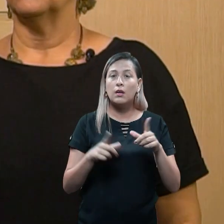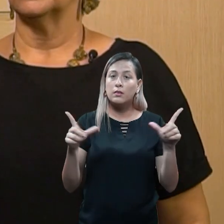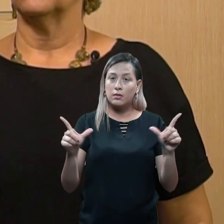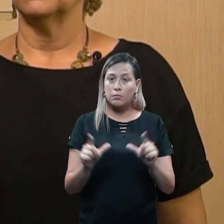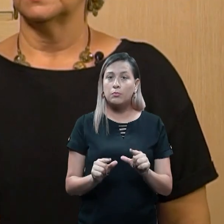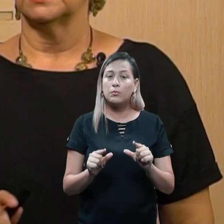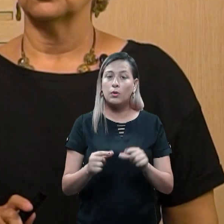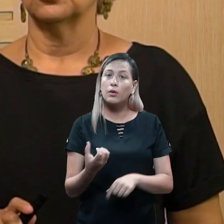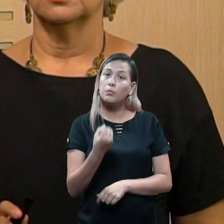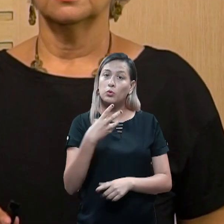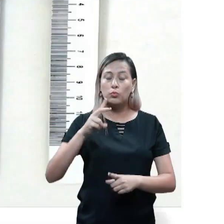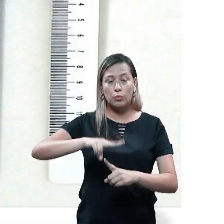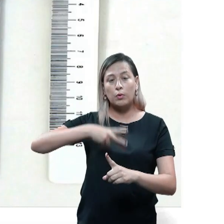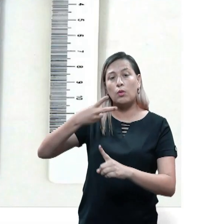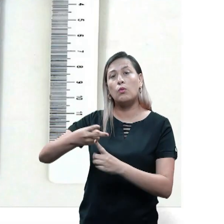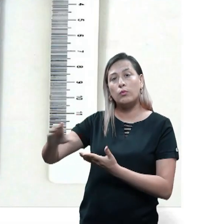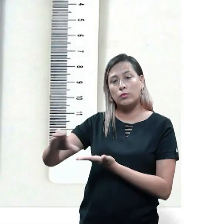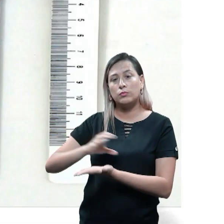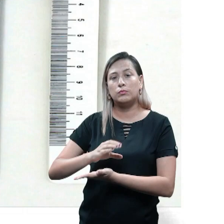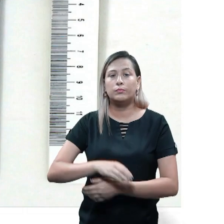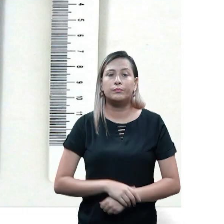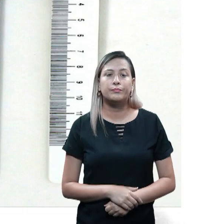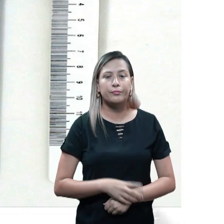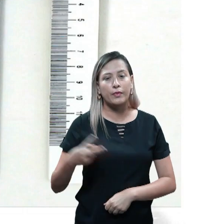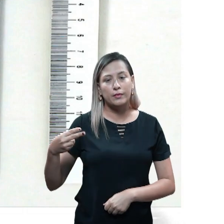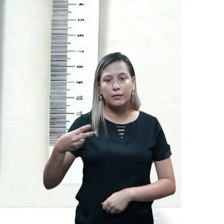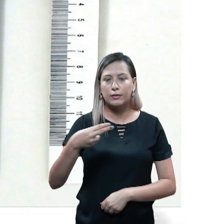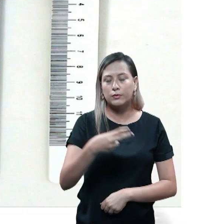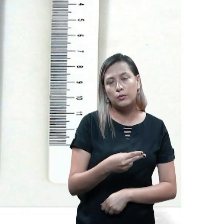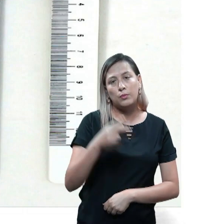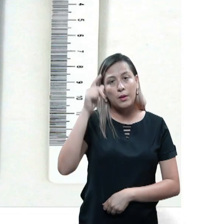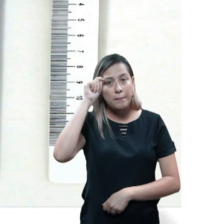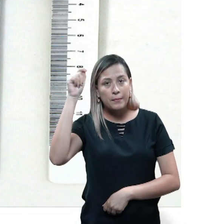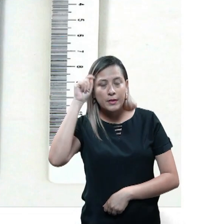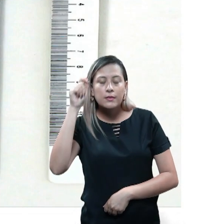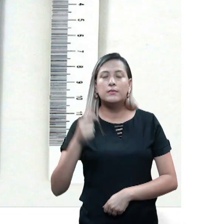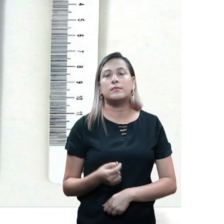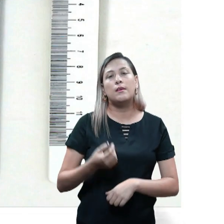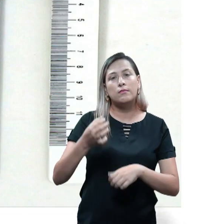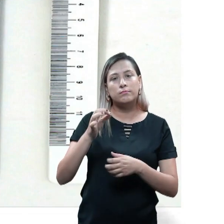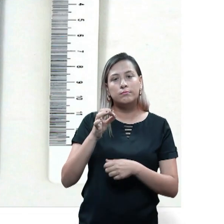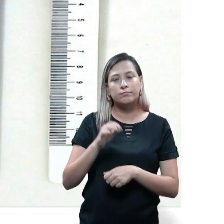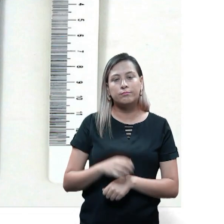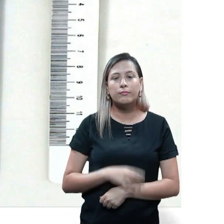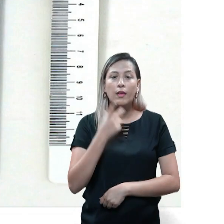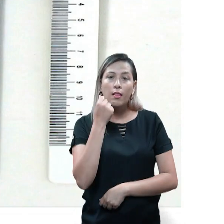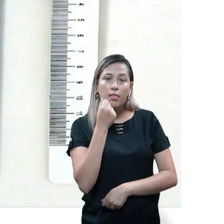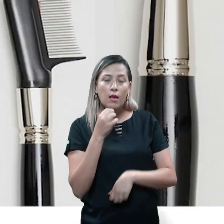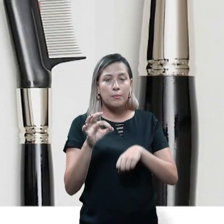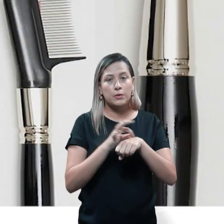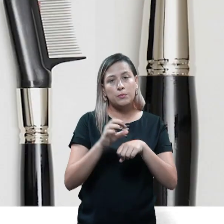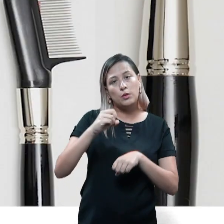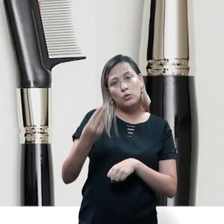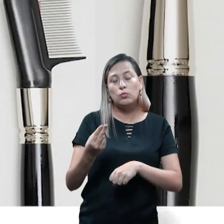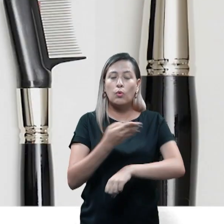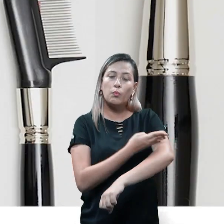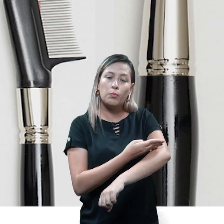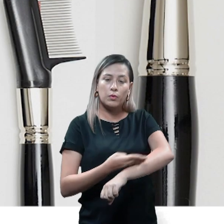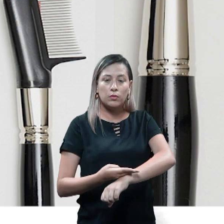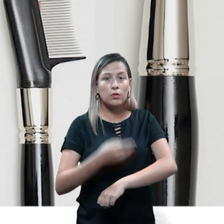excelente lucratividade. Tesoura, pinças, lápis preto ou branco,